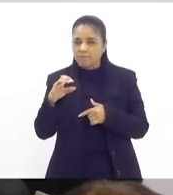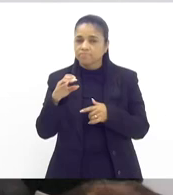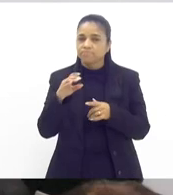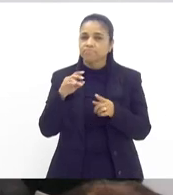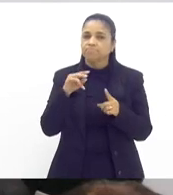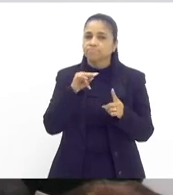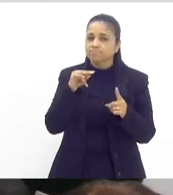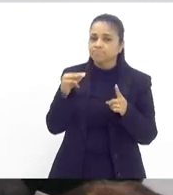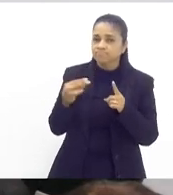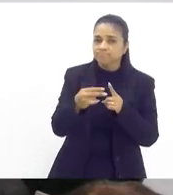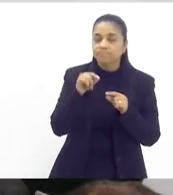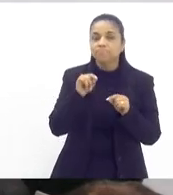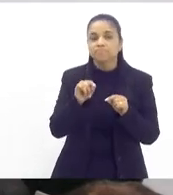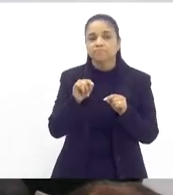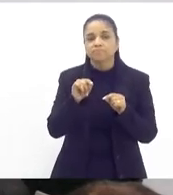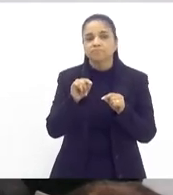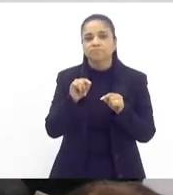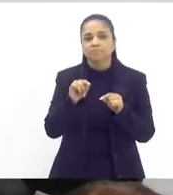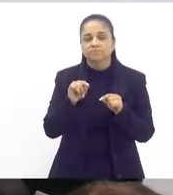gestão do contencioso